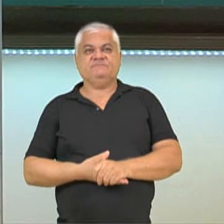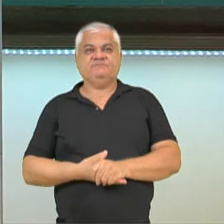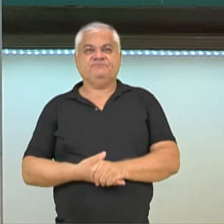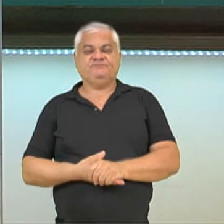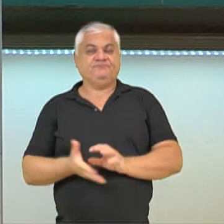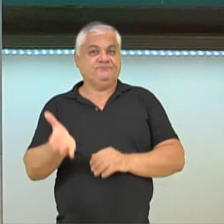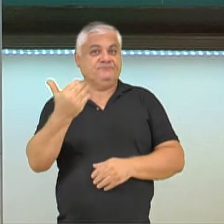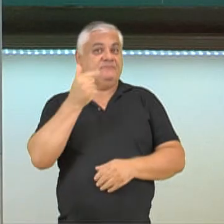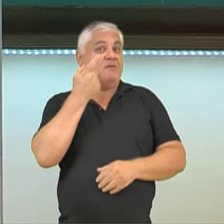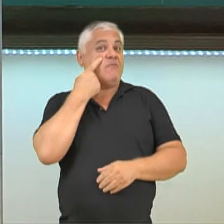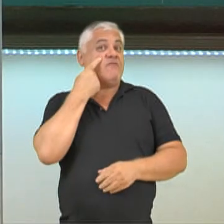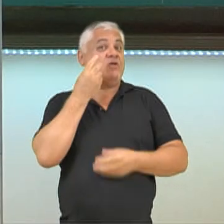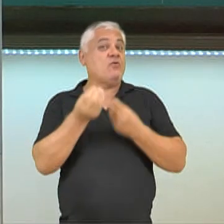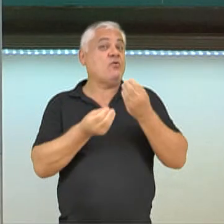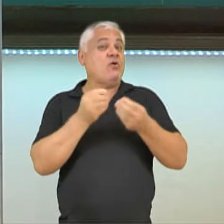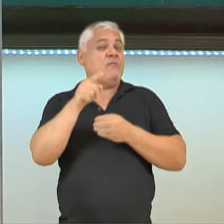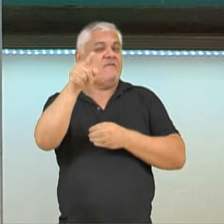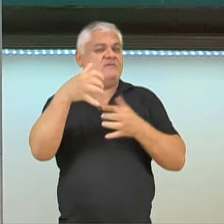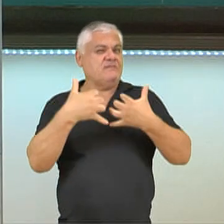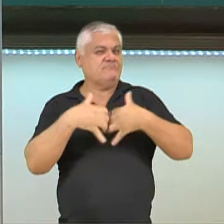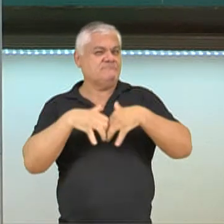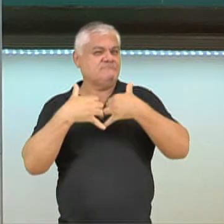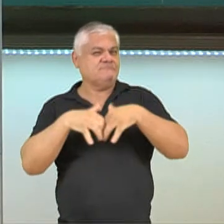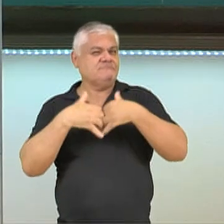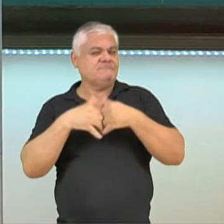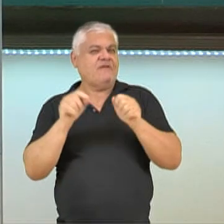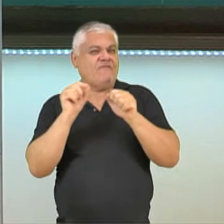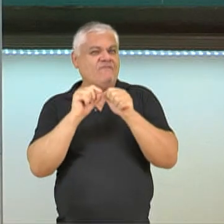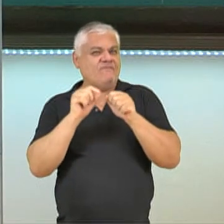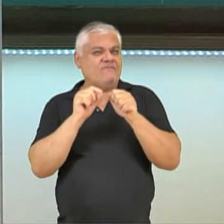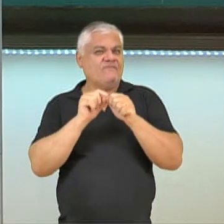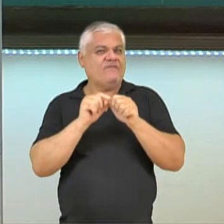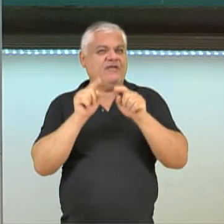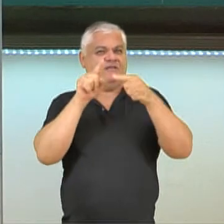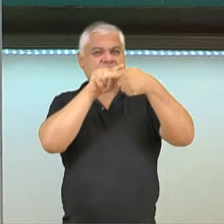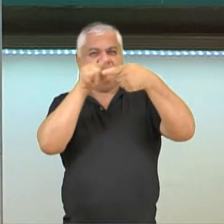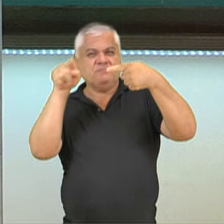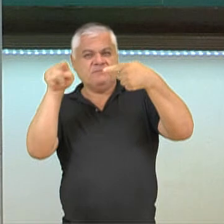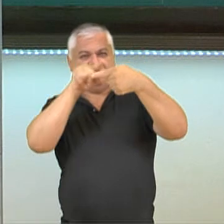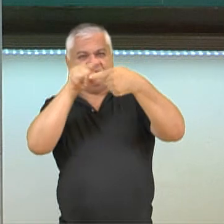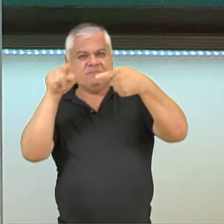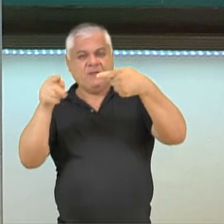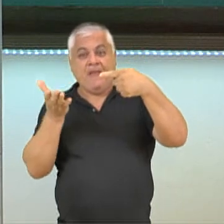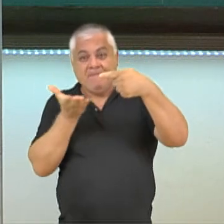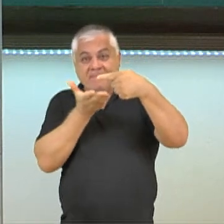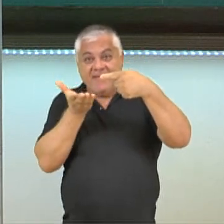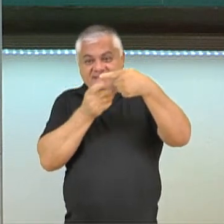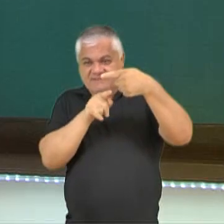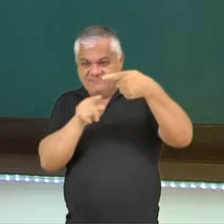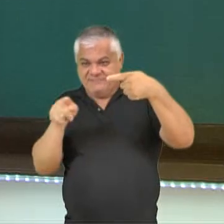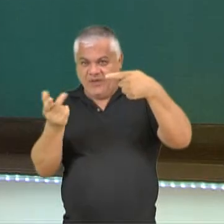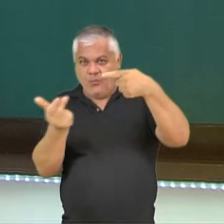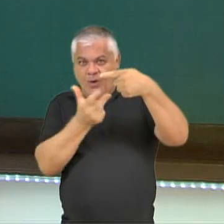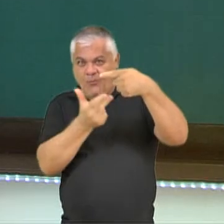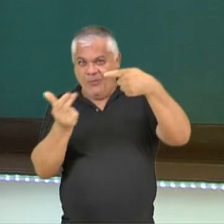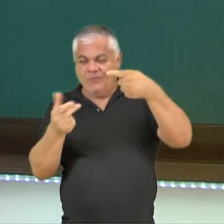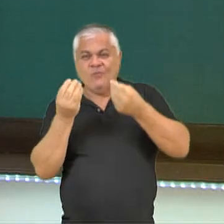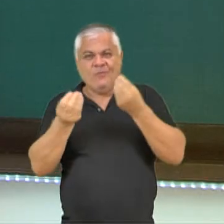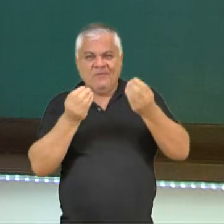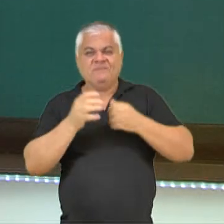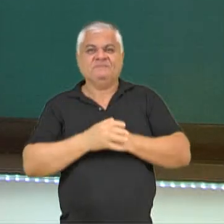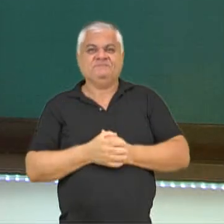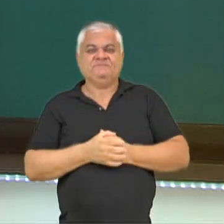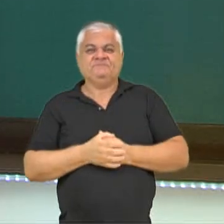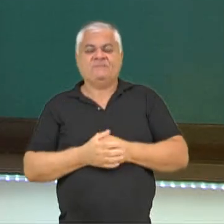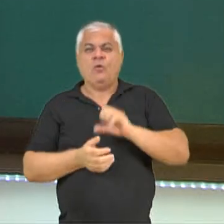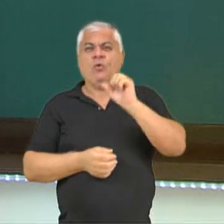Vamos lá ver como é que você trabalhou com esses números, com essas bases, com esses expoentes, fração, decimal. Vamos lá ver como é que ficou então. O